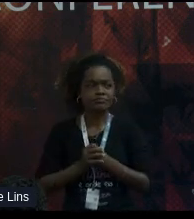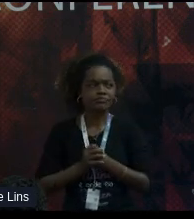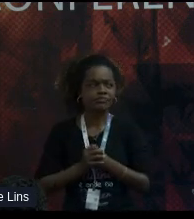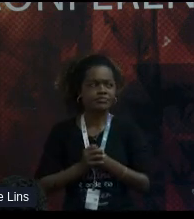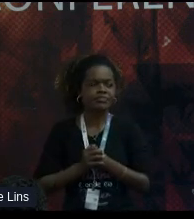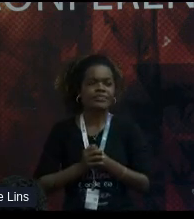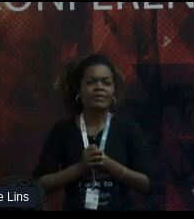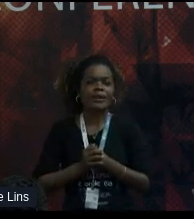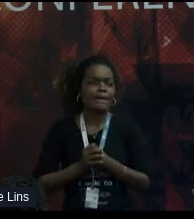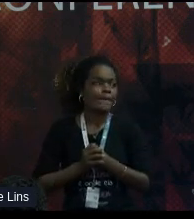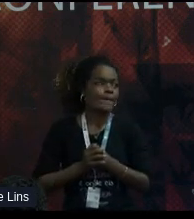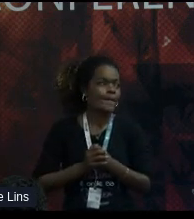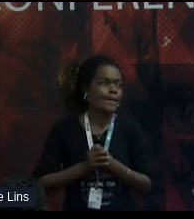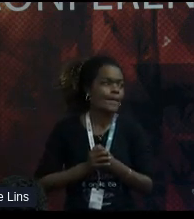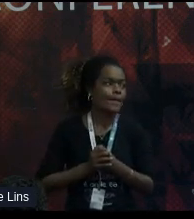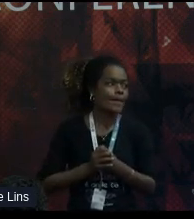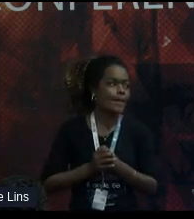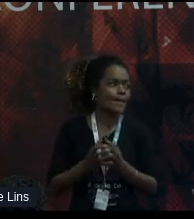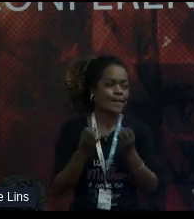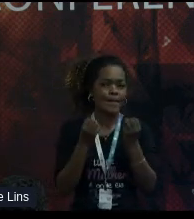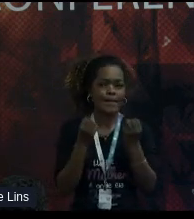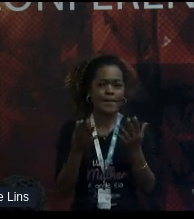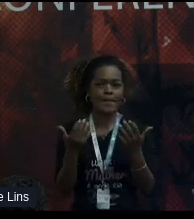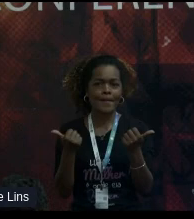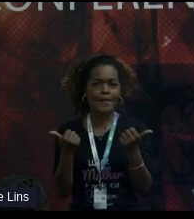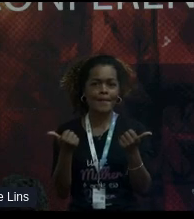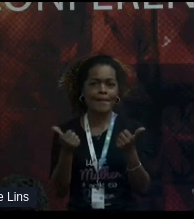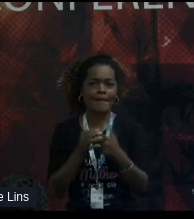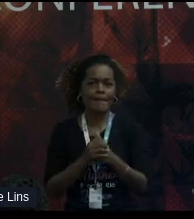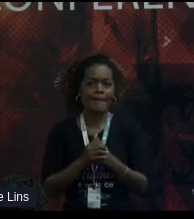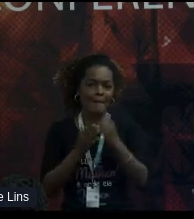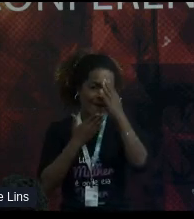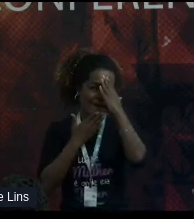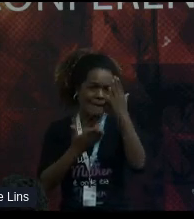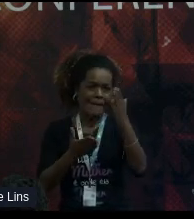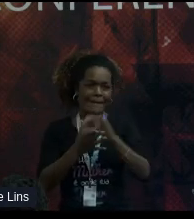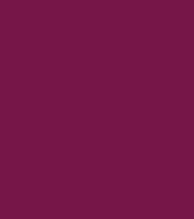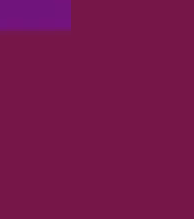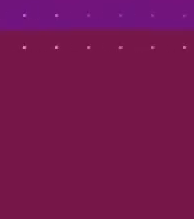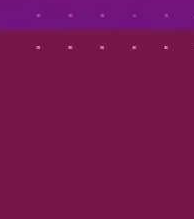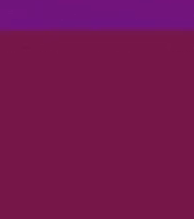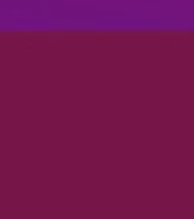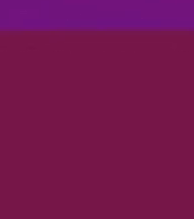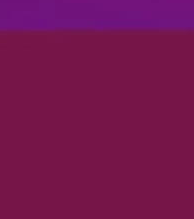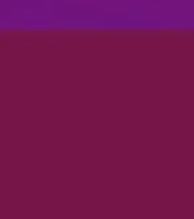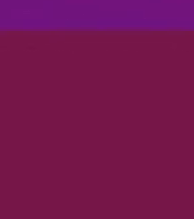Boa, fechamos aqui, gente. Obrigado aí pela paciência.